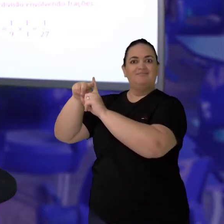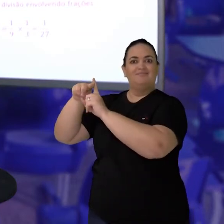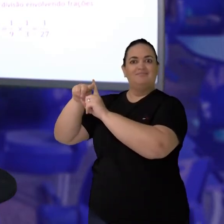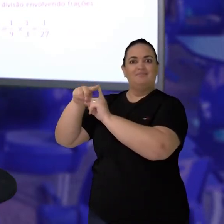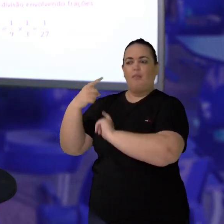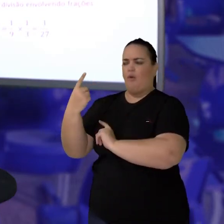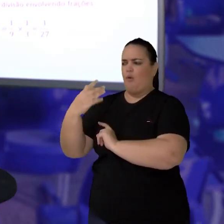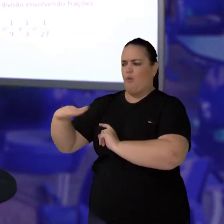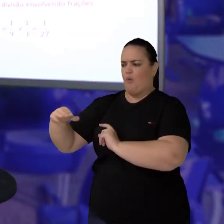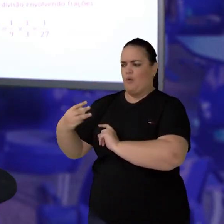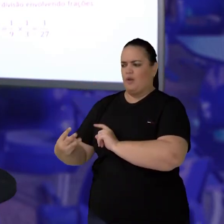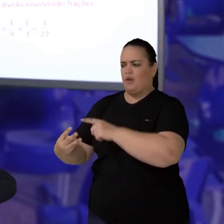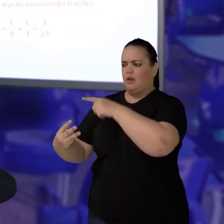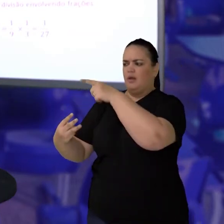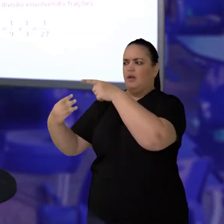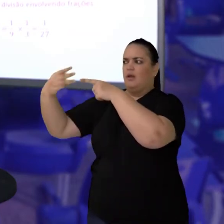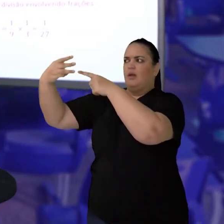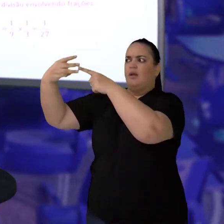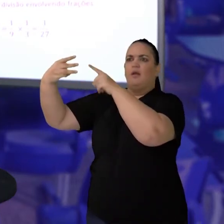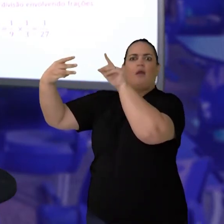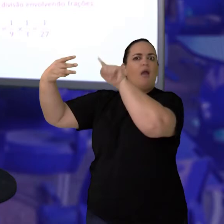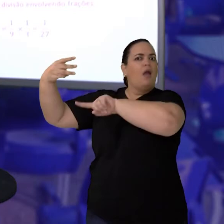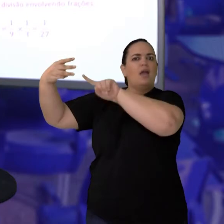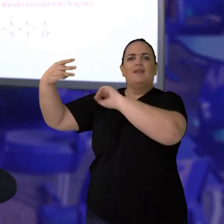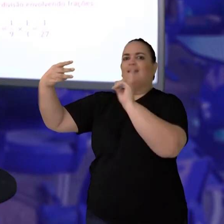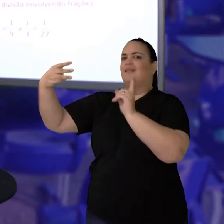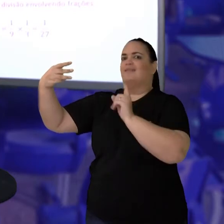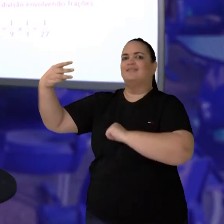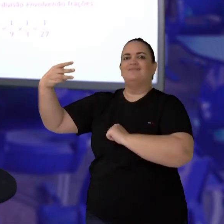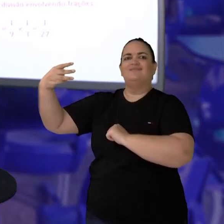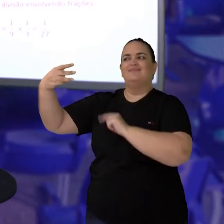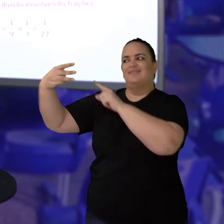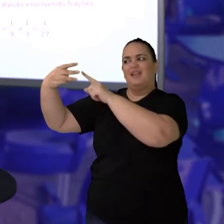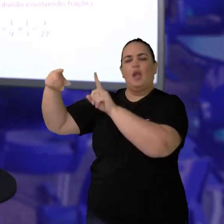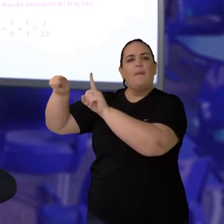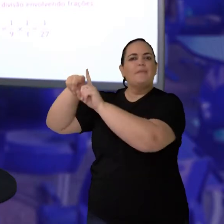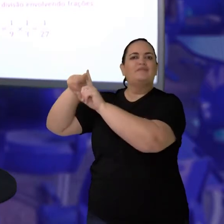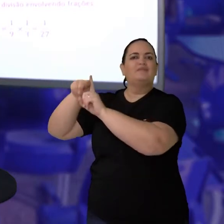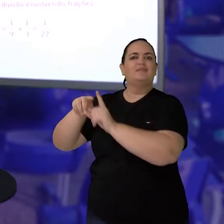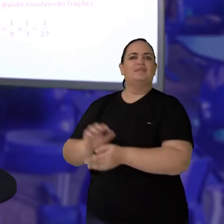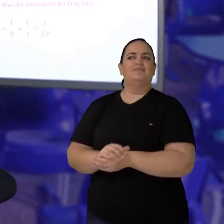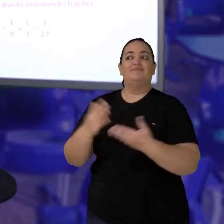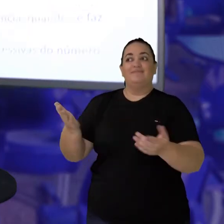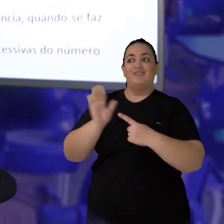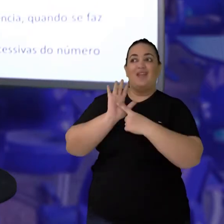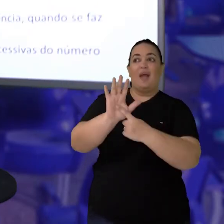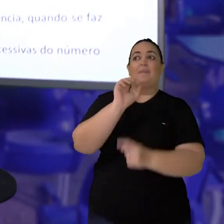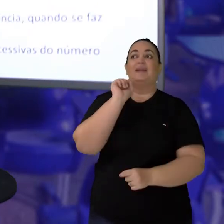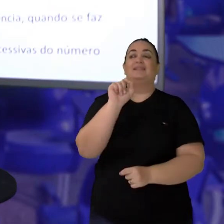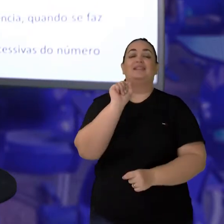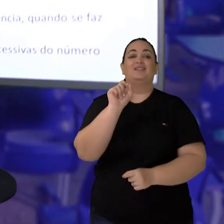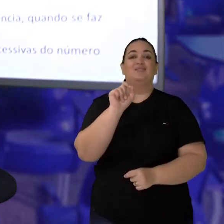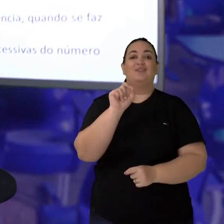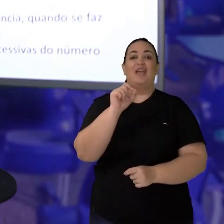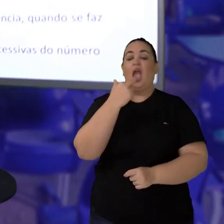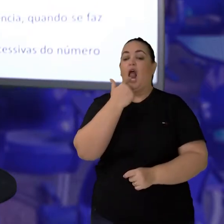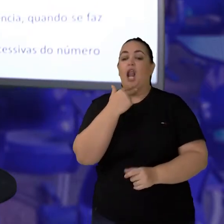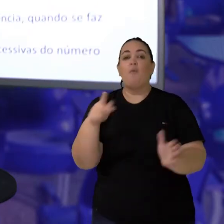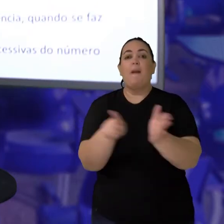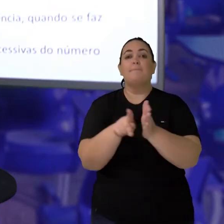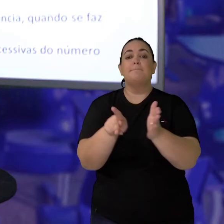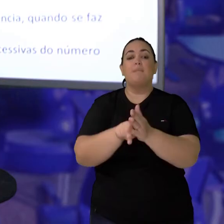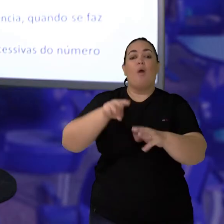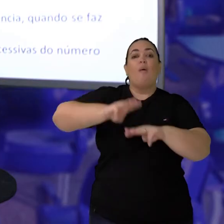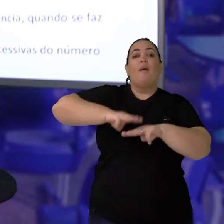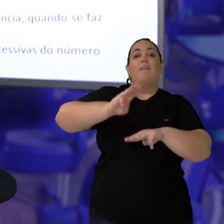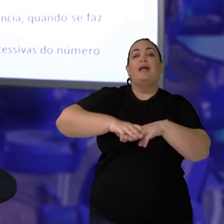Mas como assim, professor, inverteu? Inverteu mesmo, galera, porque agora eu apresento para vocês a belíssima linguagem